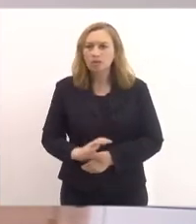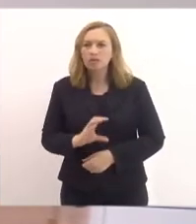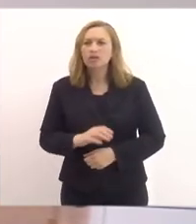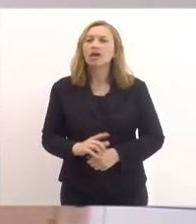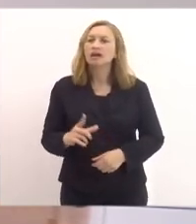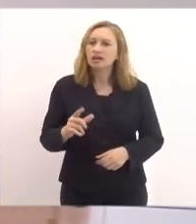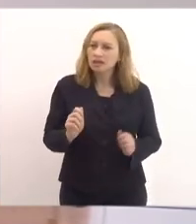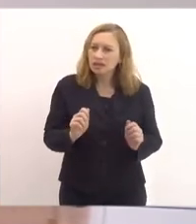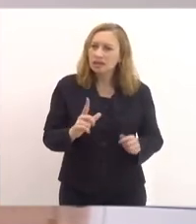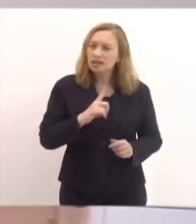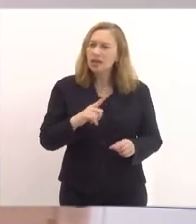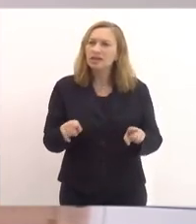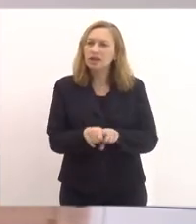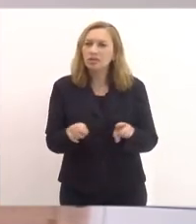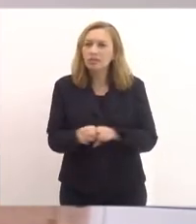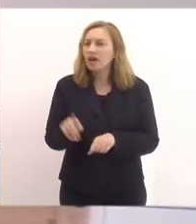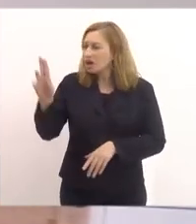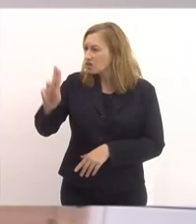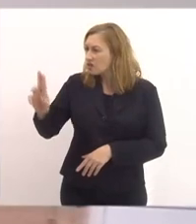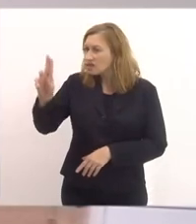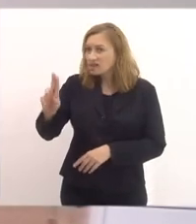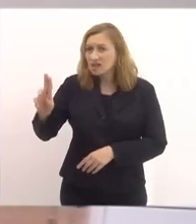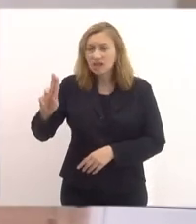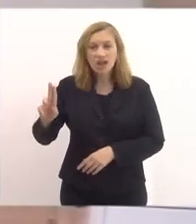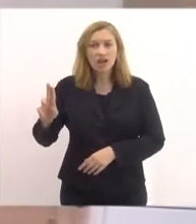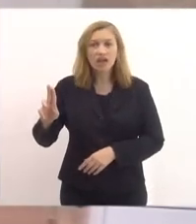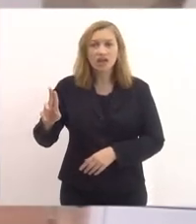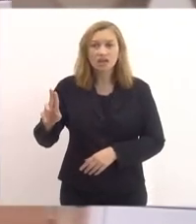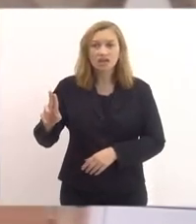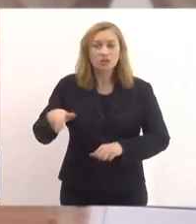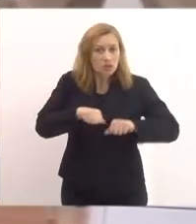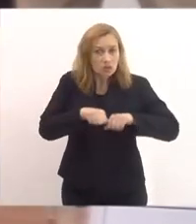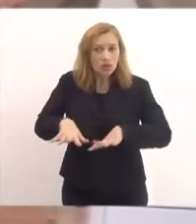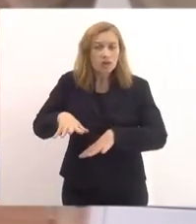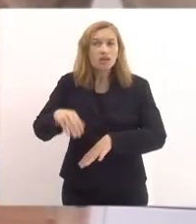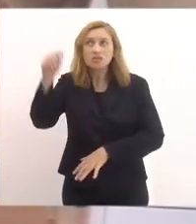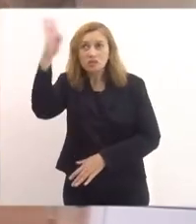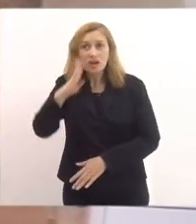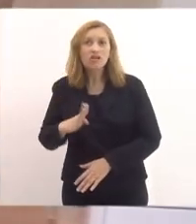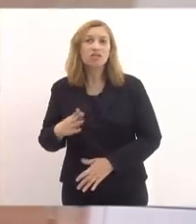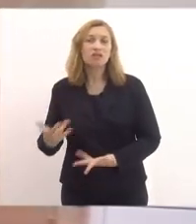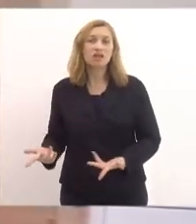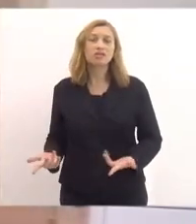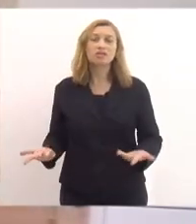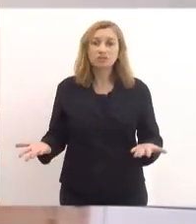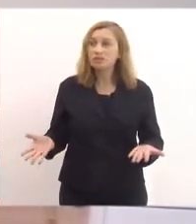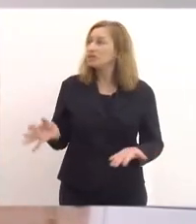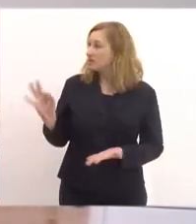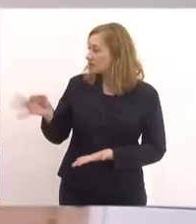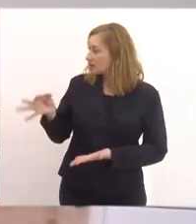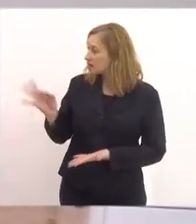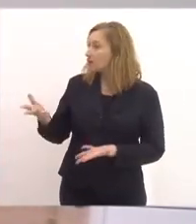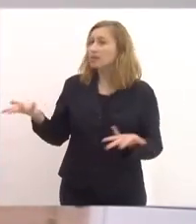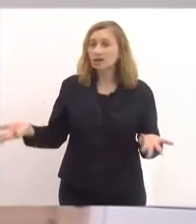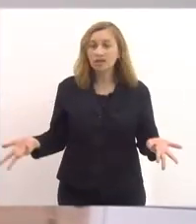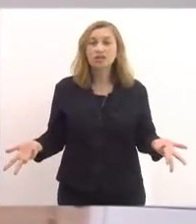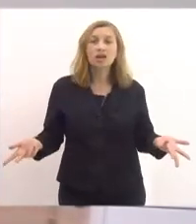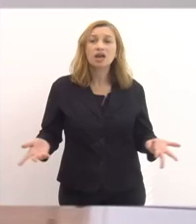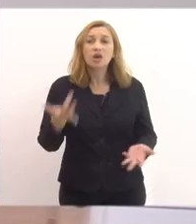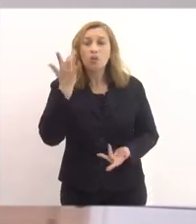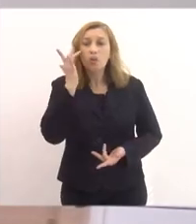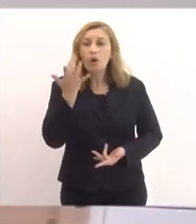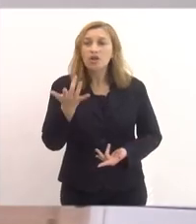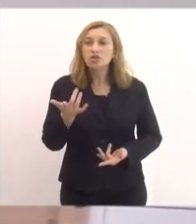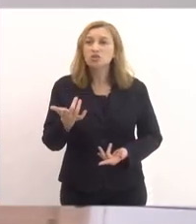tem... Universidades, do Exército Brasileiro. Do Exército Brasileiro, exatamente. Então, assim, eu acho